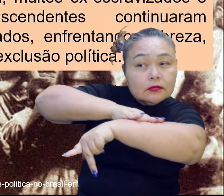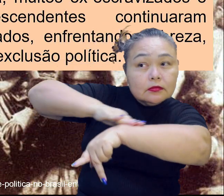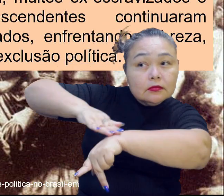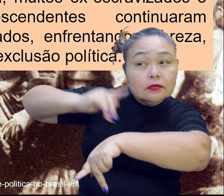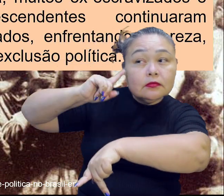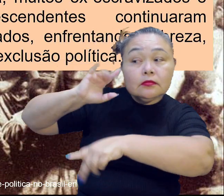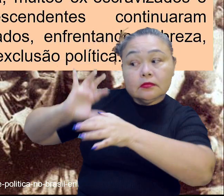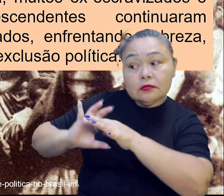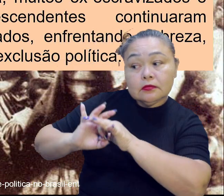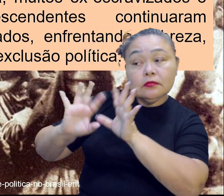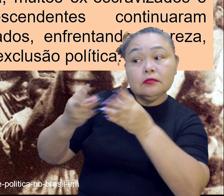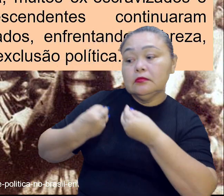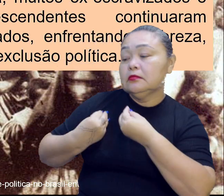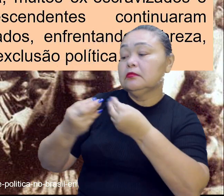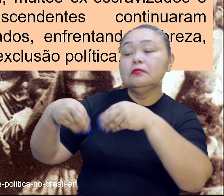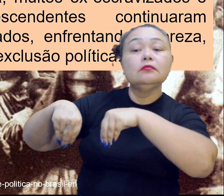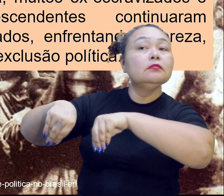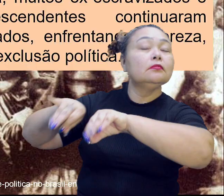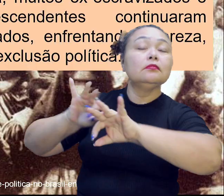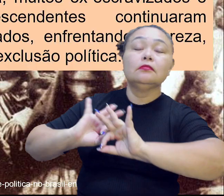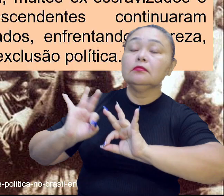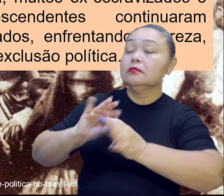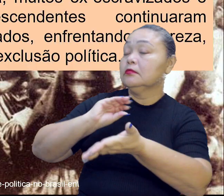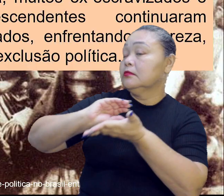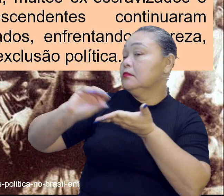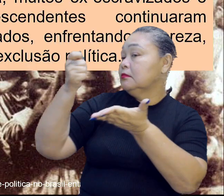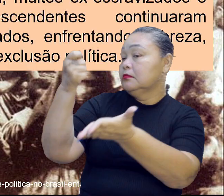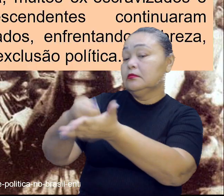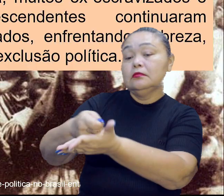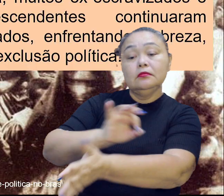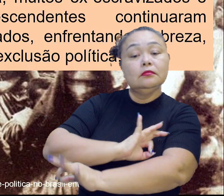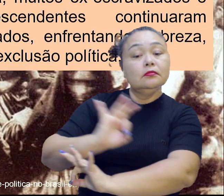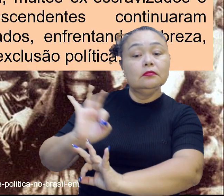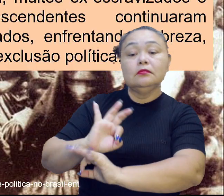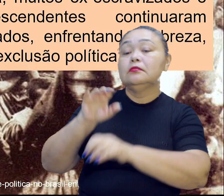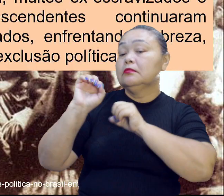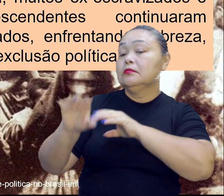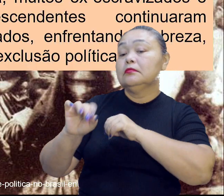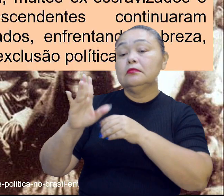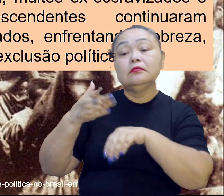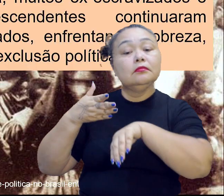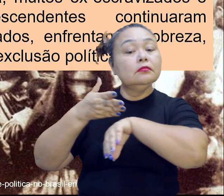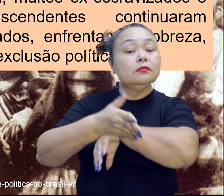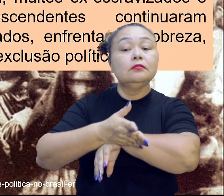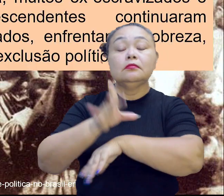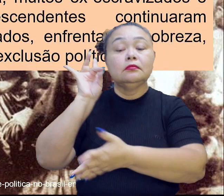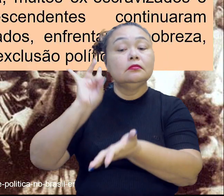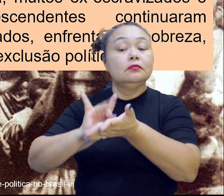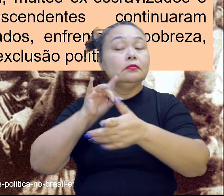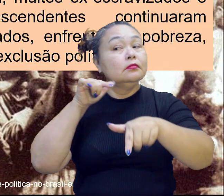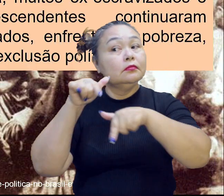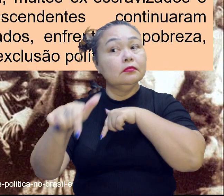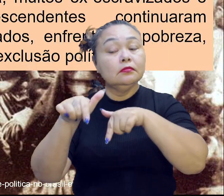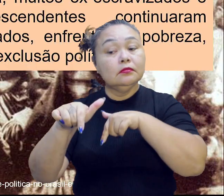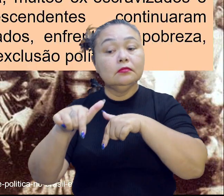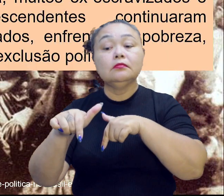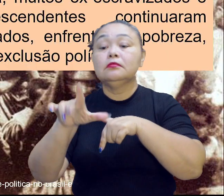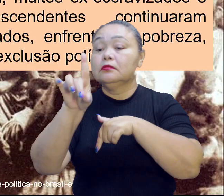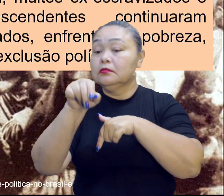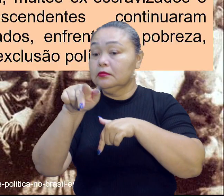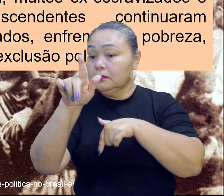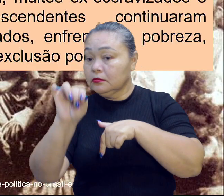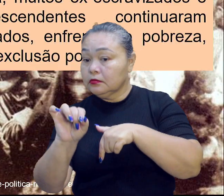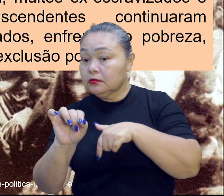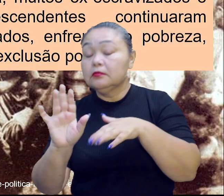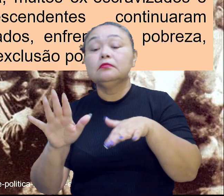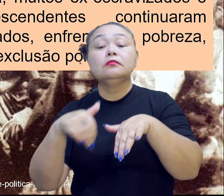não recebeu terra, indenização, educação ou acesso real ao trabalho digno.